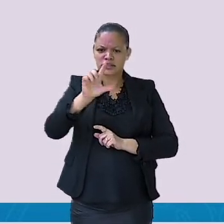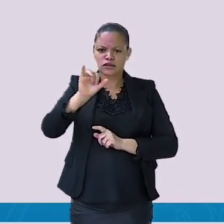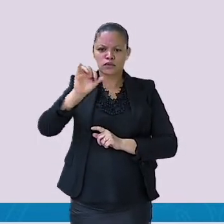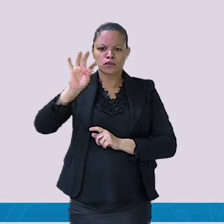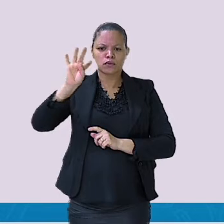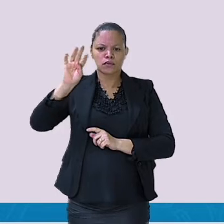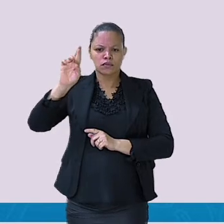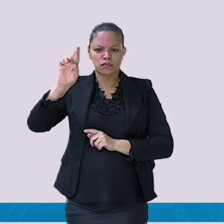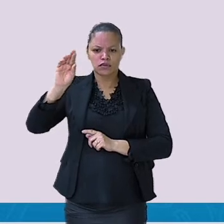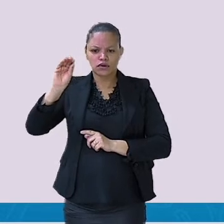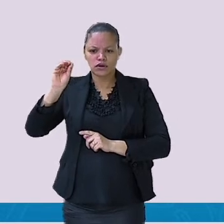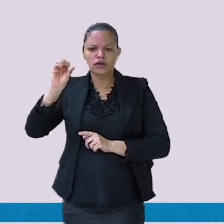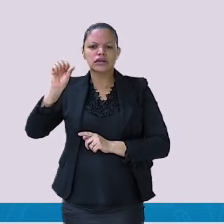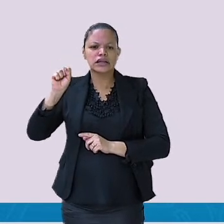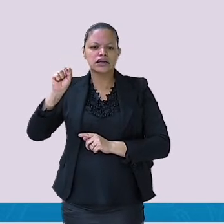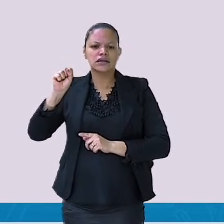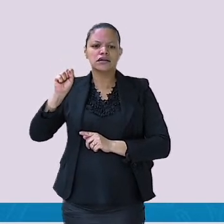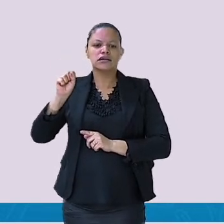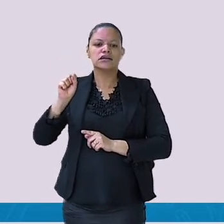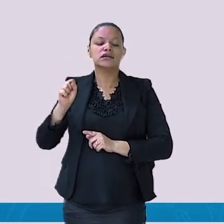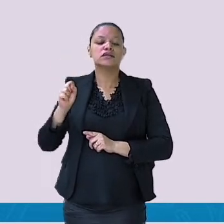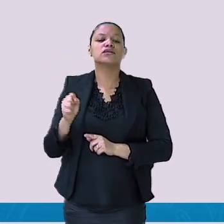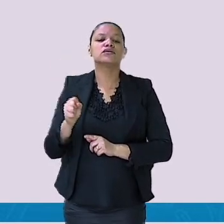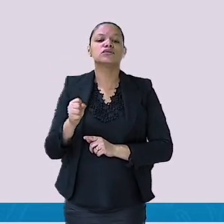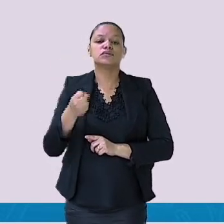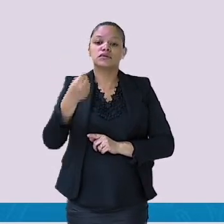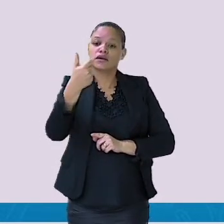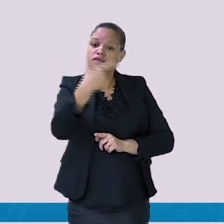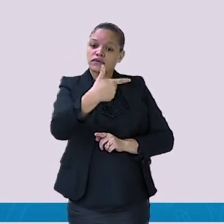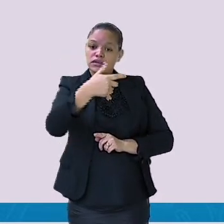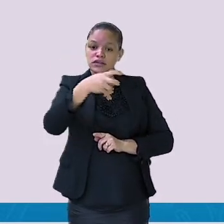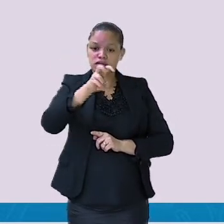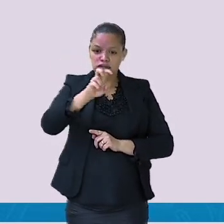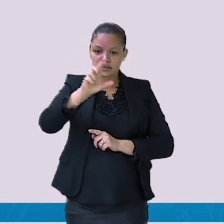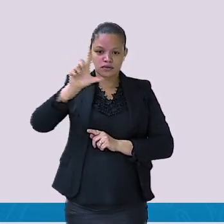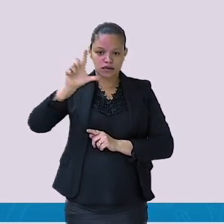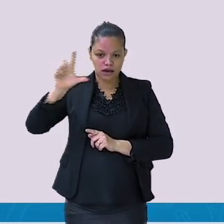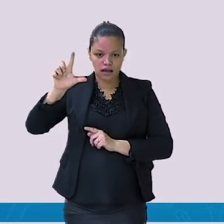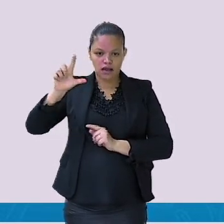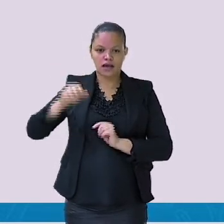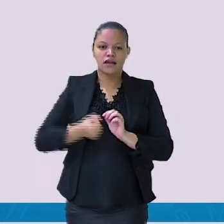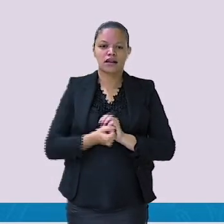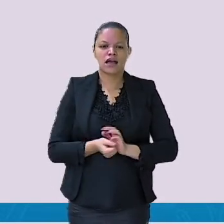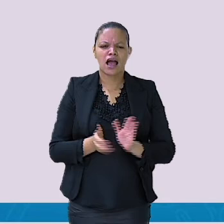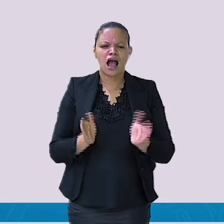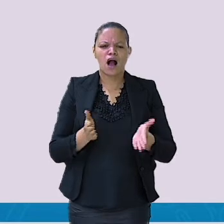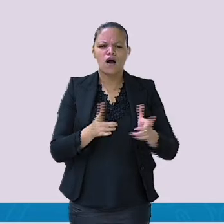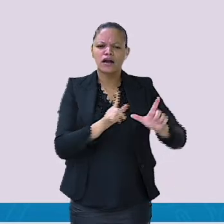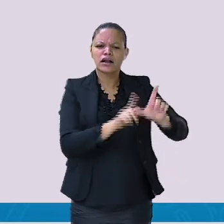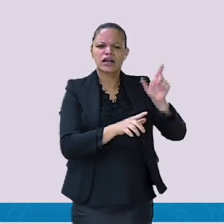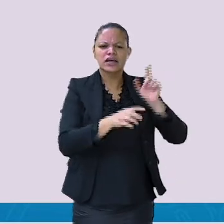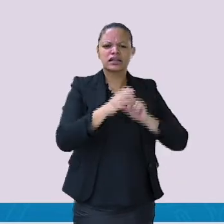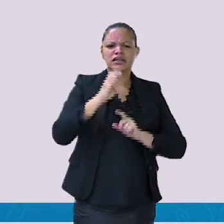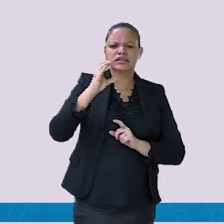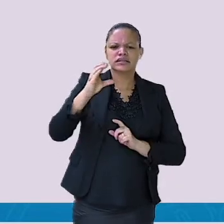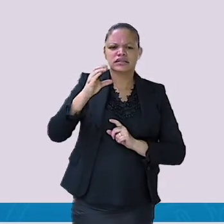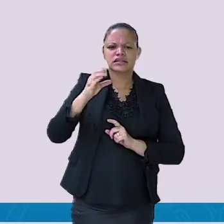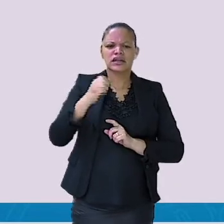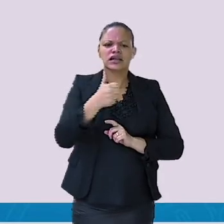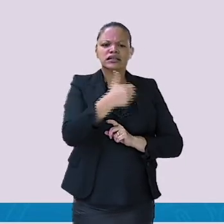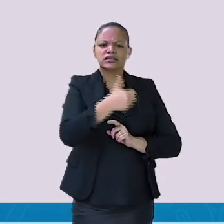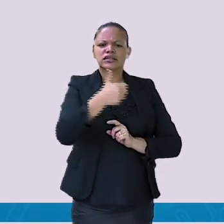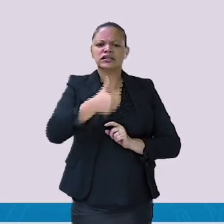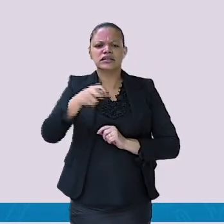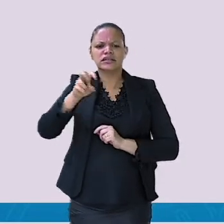L. 115 centilitros. Quem se lembra? Eu vou abreviar